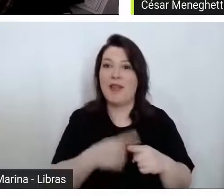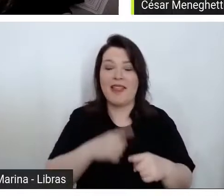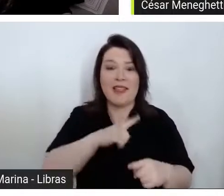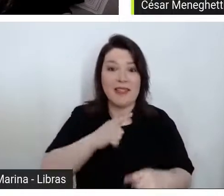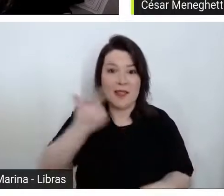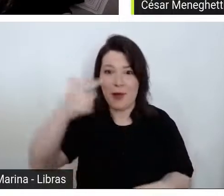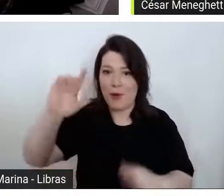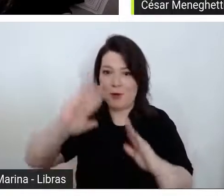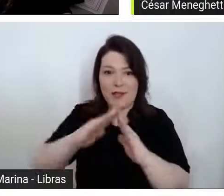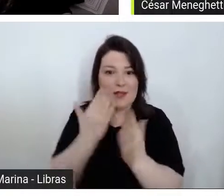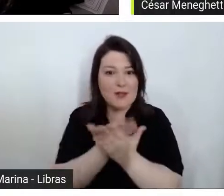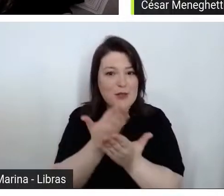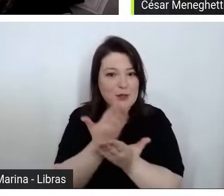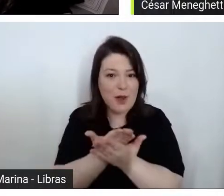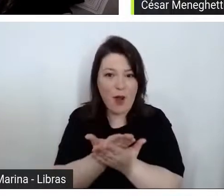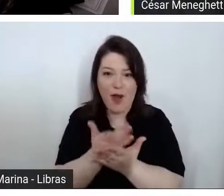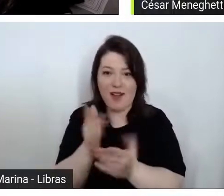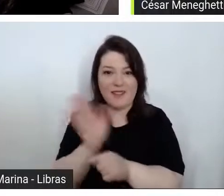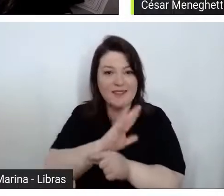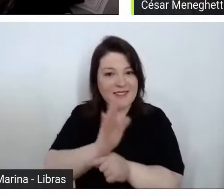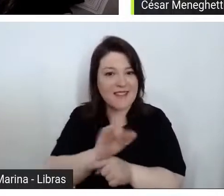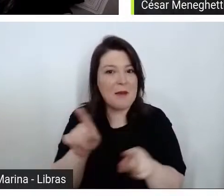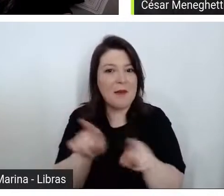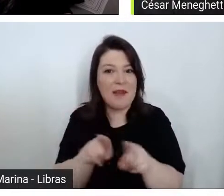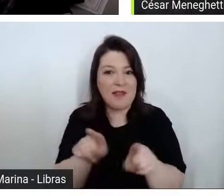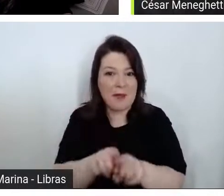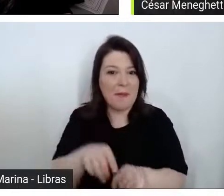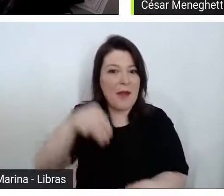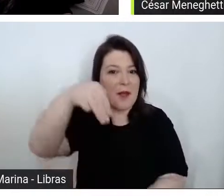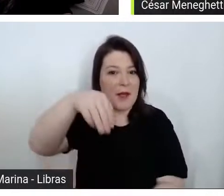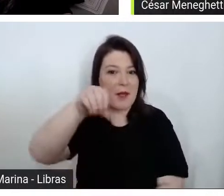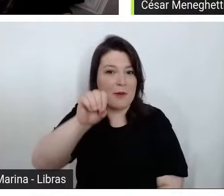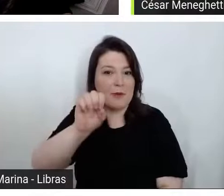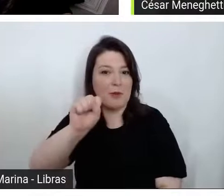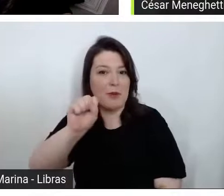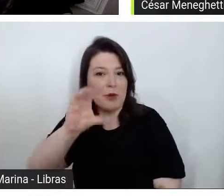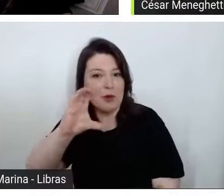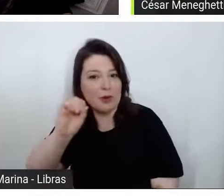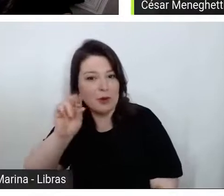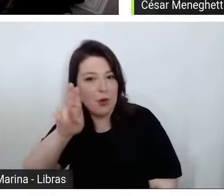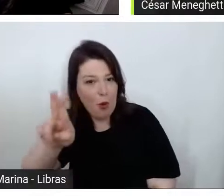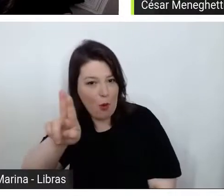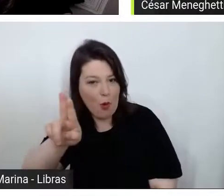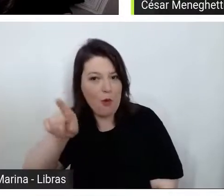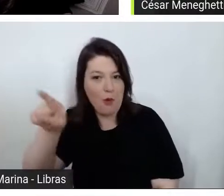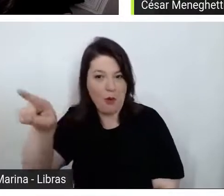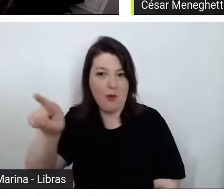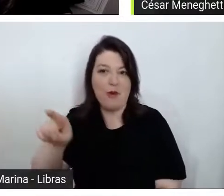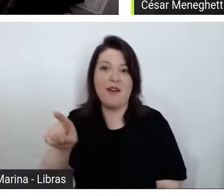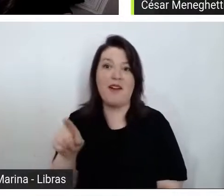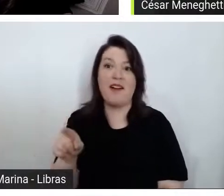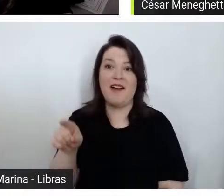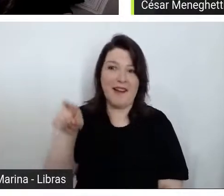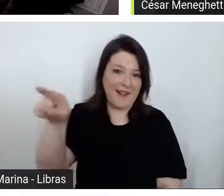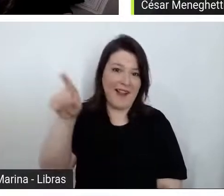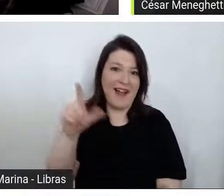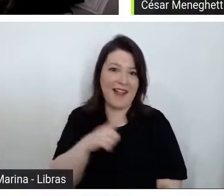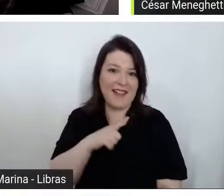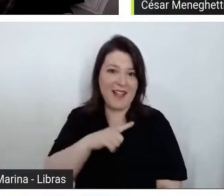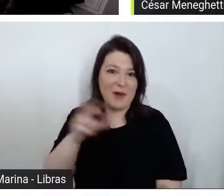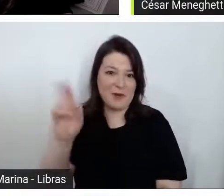cinema em Moscou. Então, o Mussolini, que inaugurou, em 1935, essa escola.